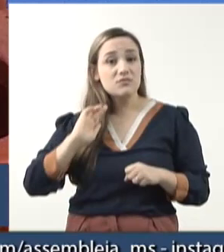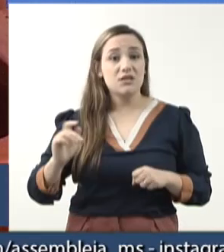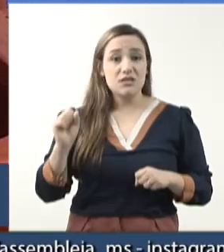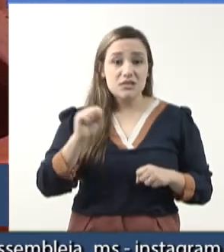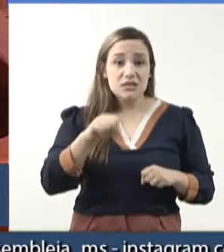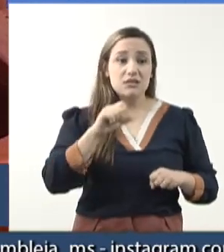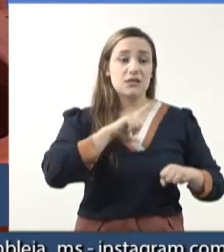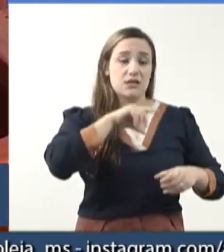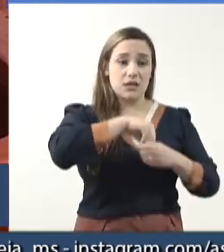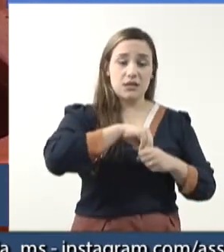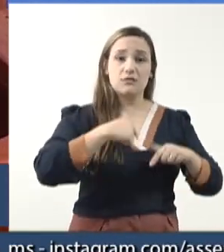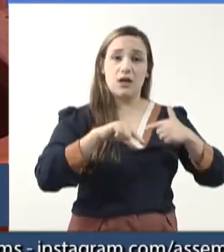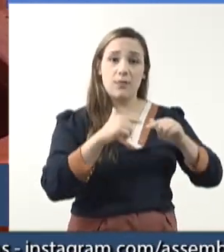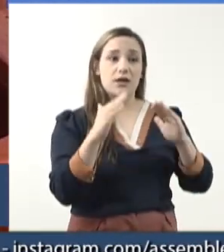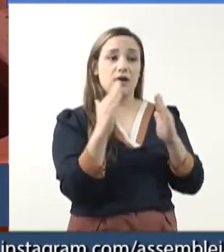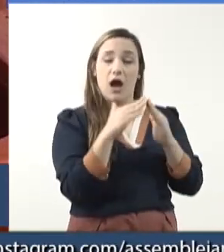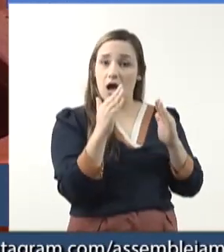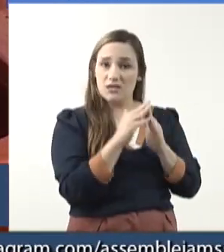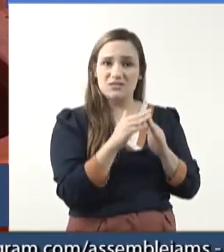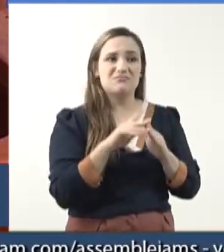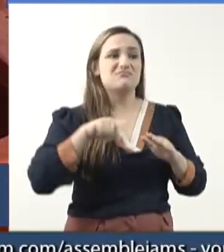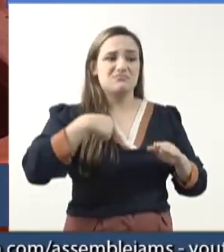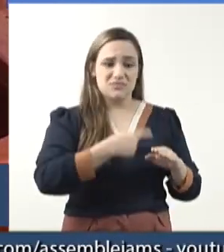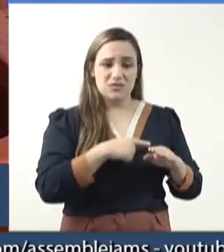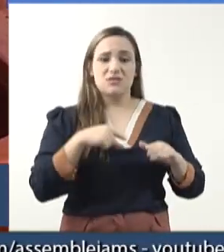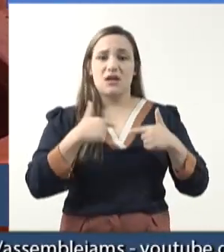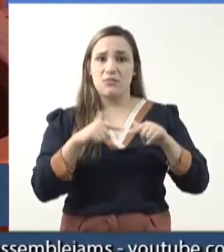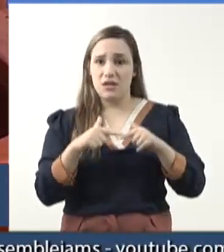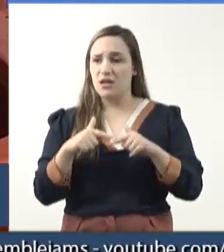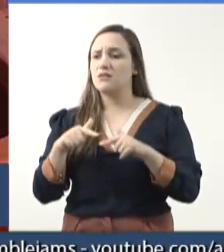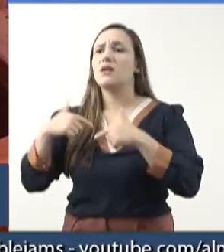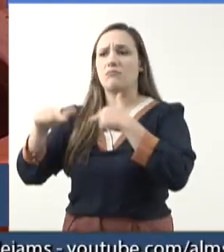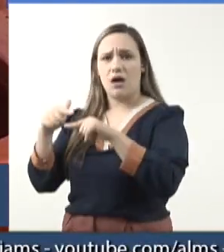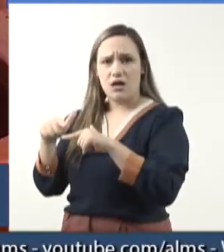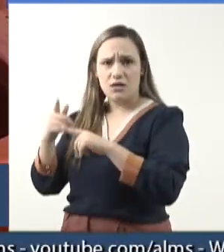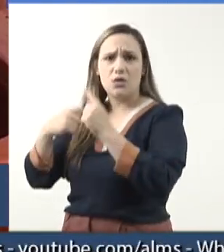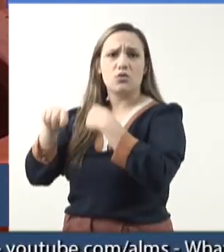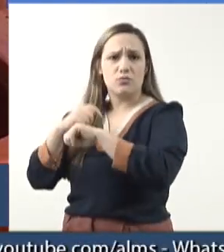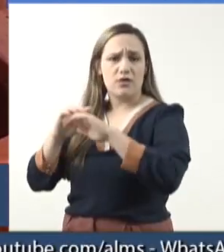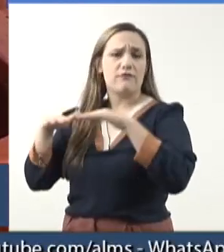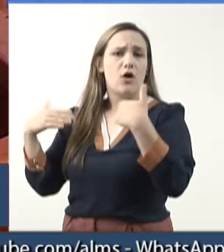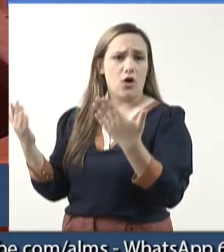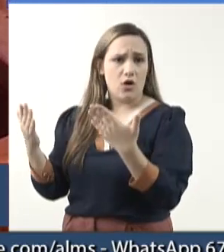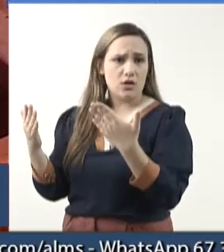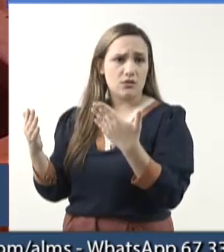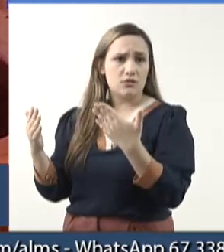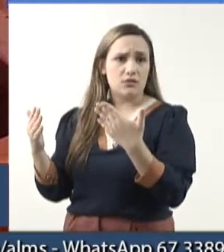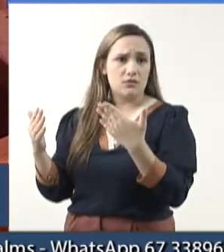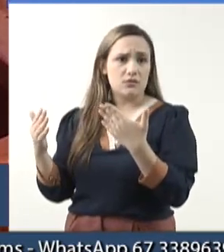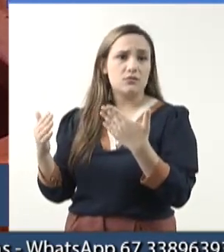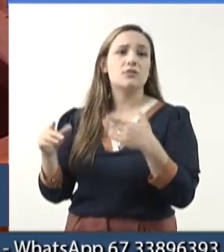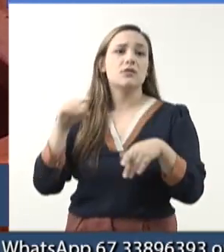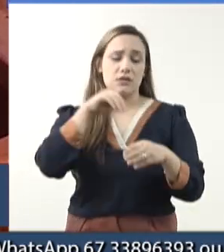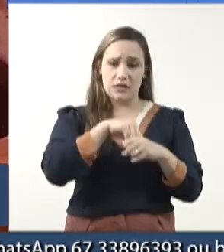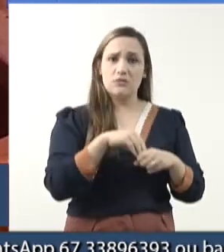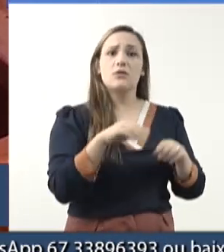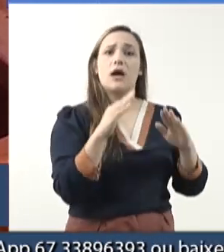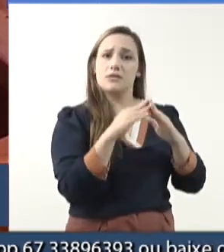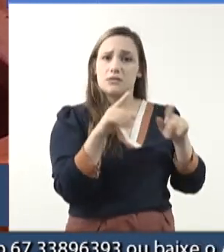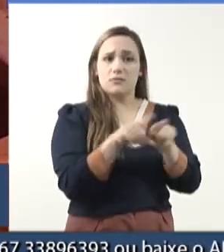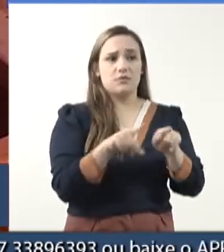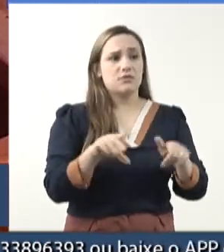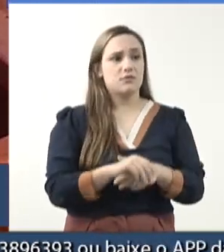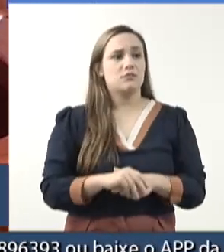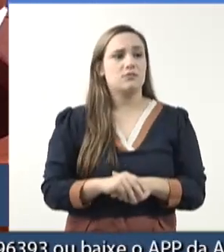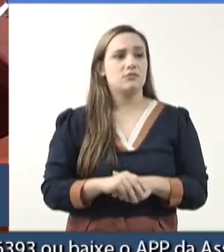trabalho doméstico, porque trabalhamos, contribuímos economicamente com o trabalho invisível doméstico. E é justamente isso que